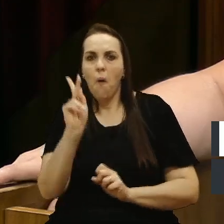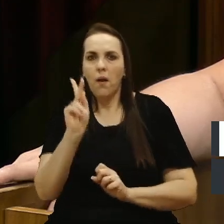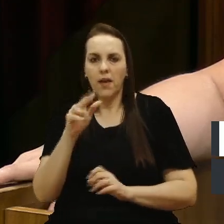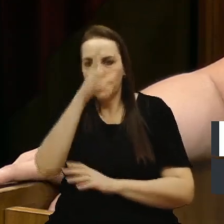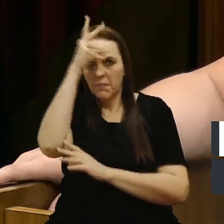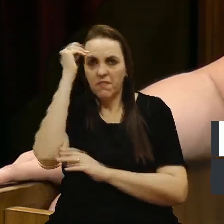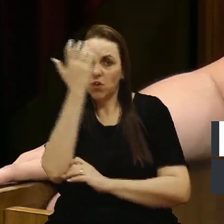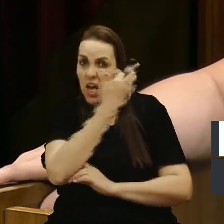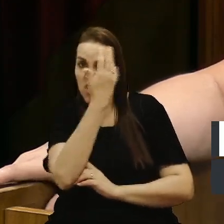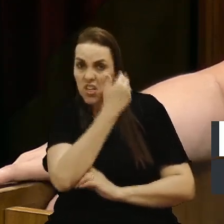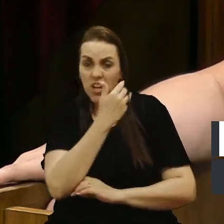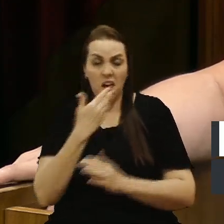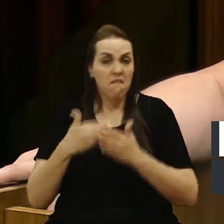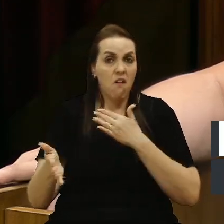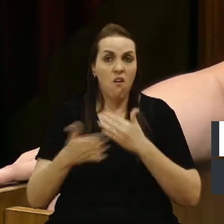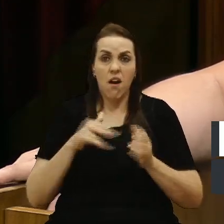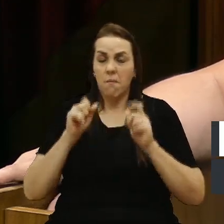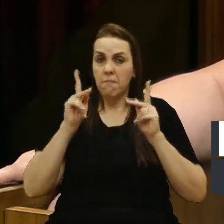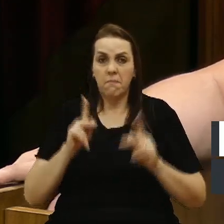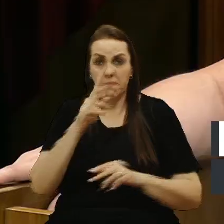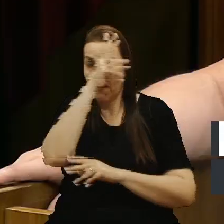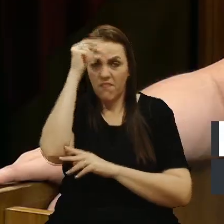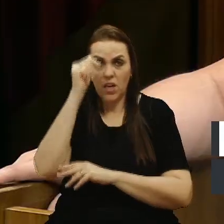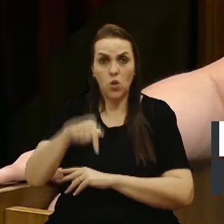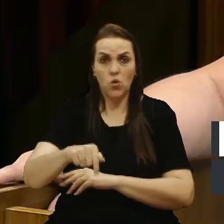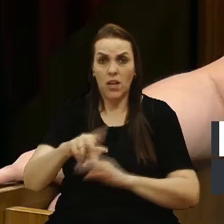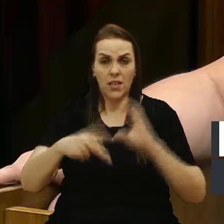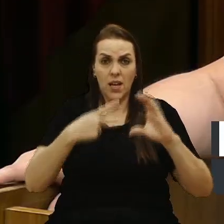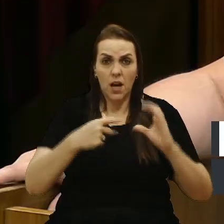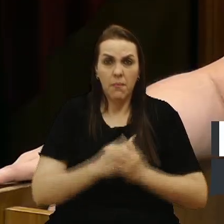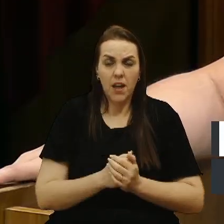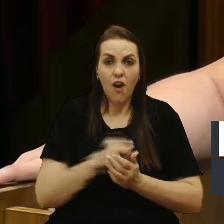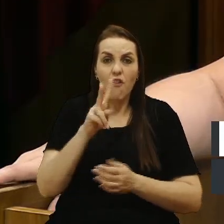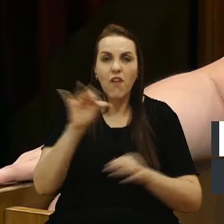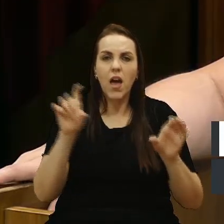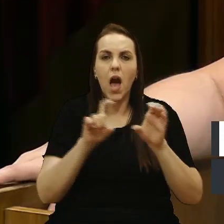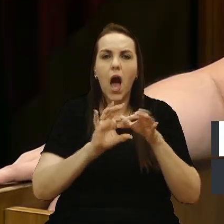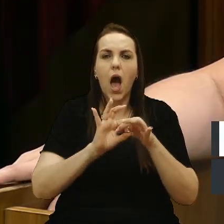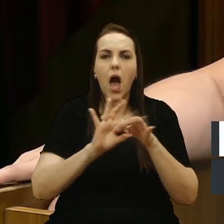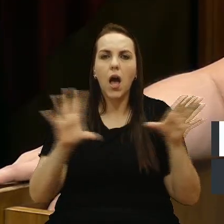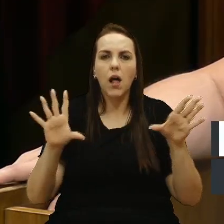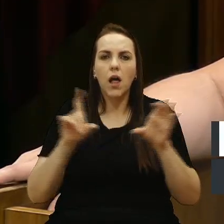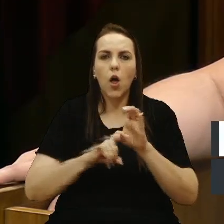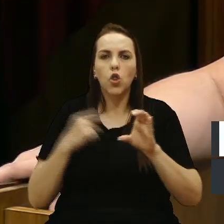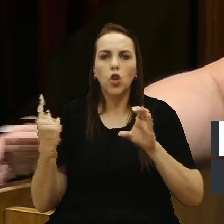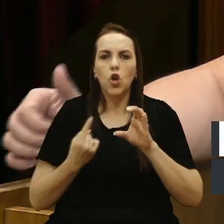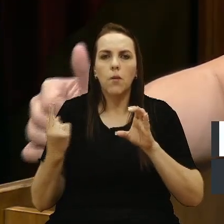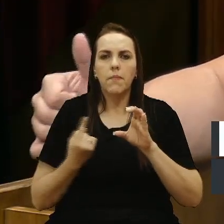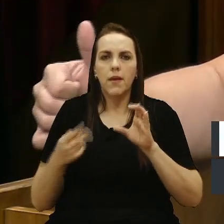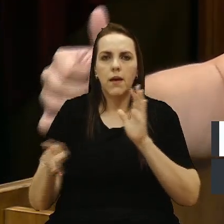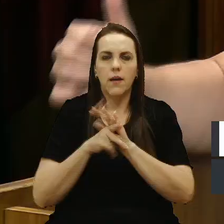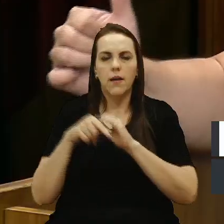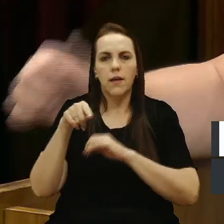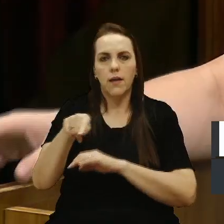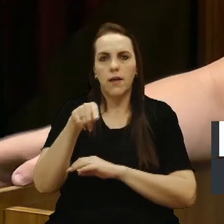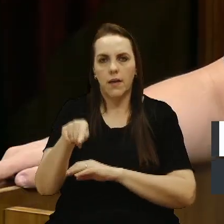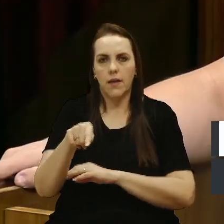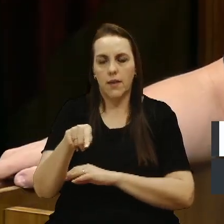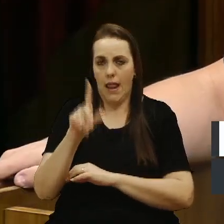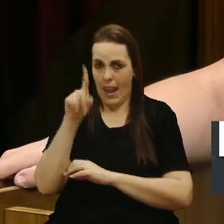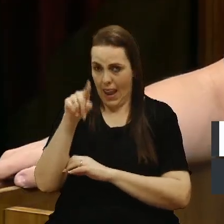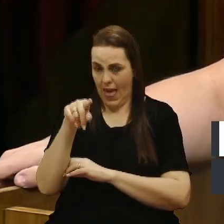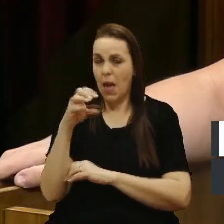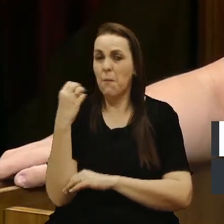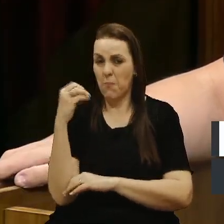prefeito Adiló, de qualquer outro prefeito desta casa. Vai dar autonomia ao mocinho lá de